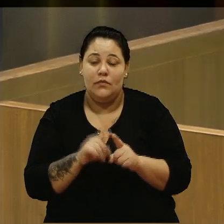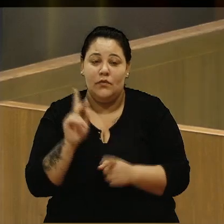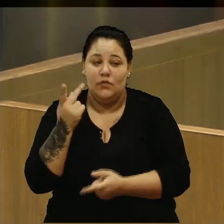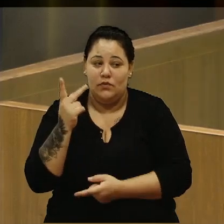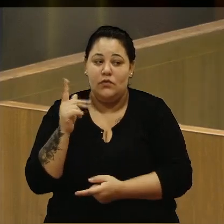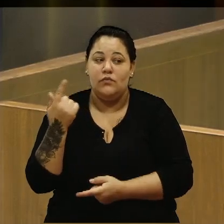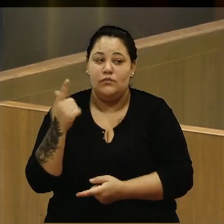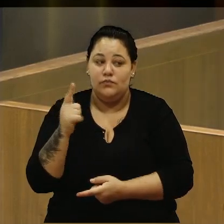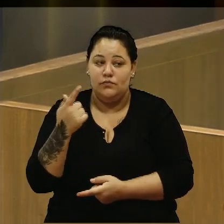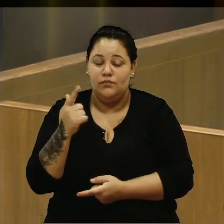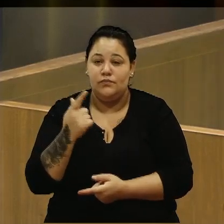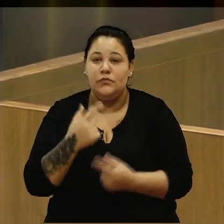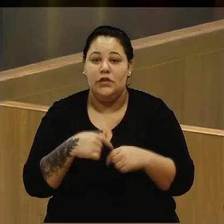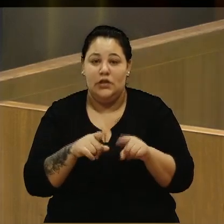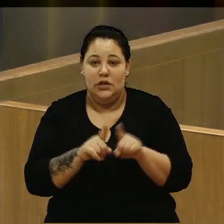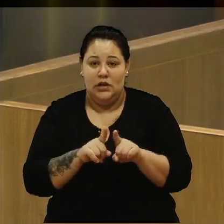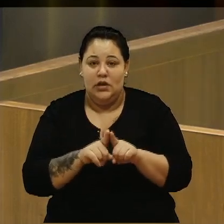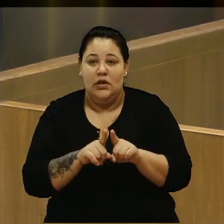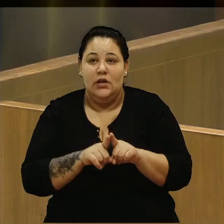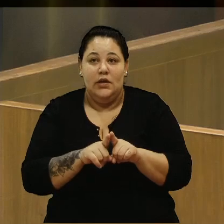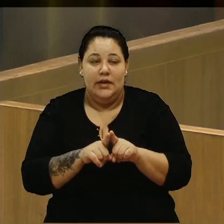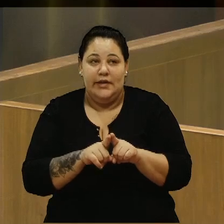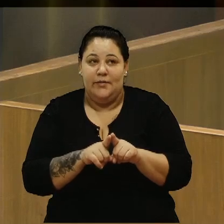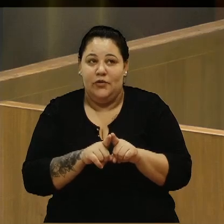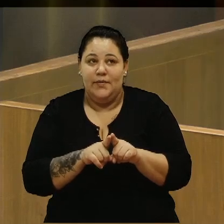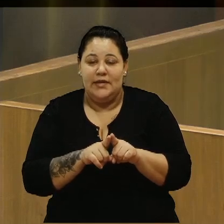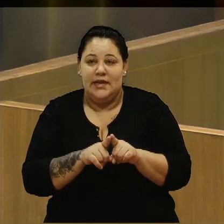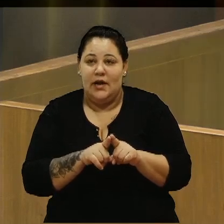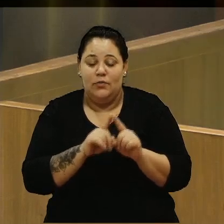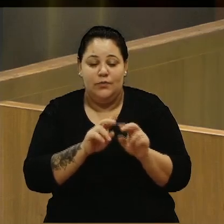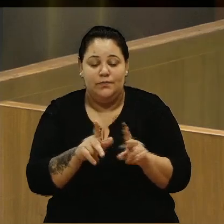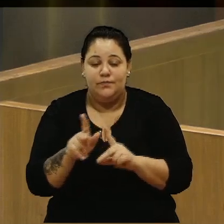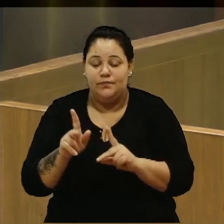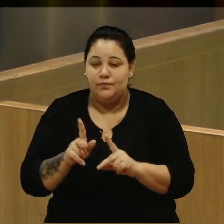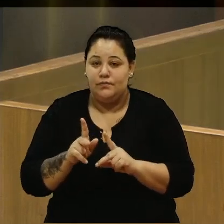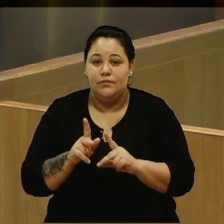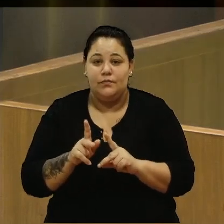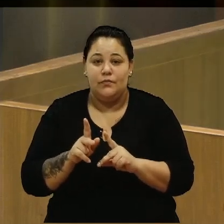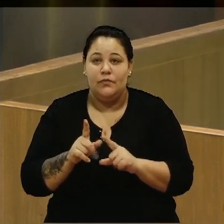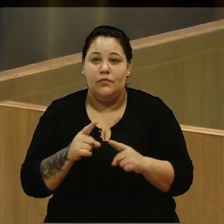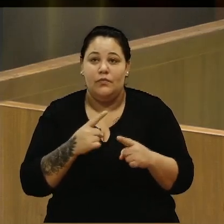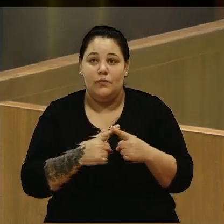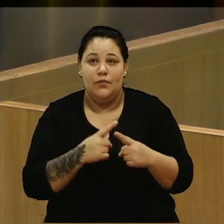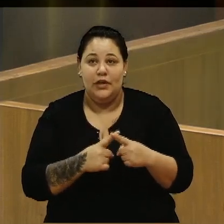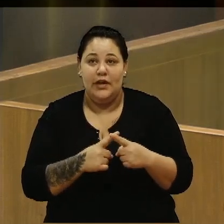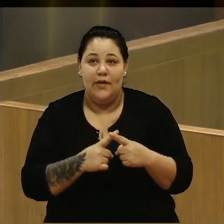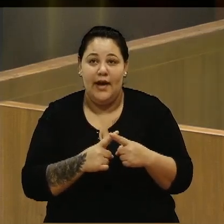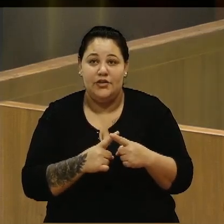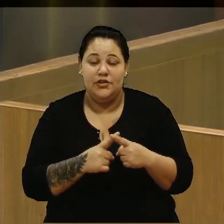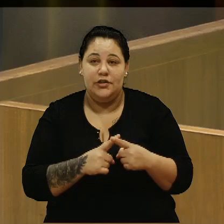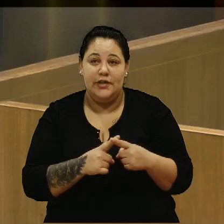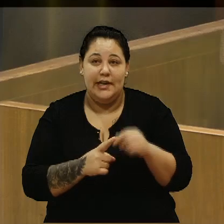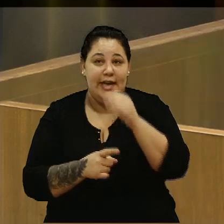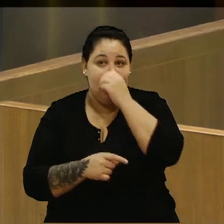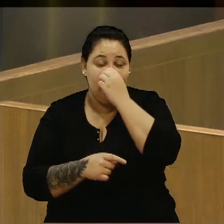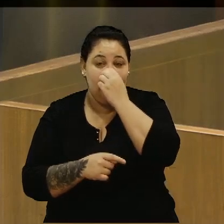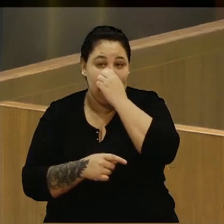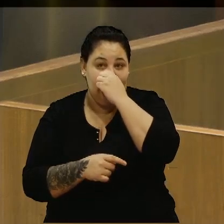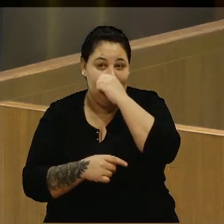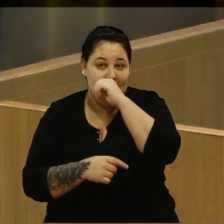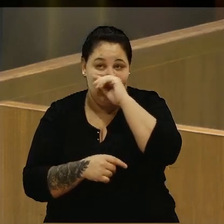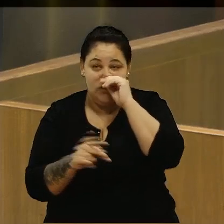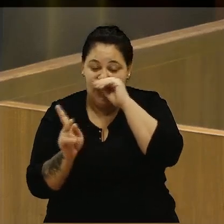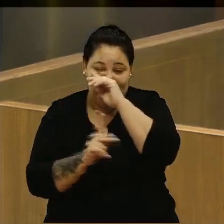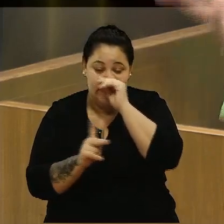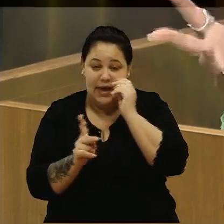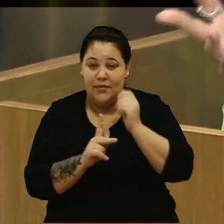ensino religioso, diferentes. Turmas que são de 30 alunos, mas que a professora vai aceitando um